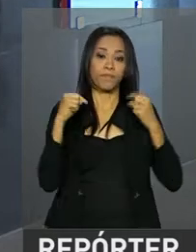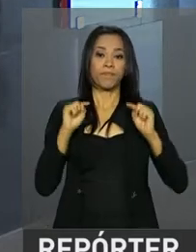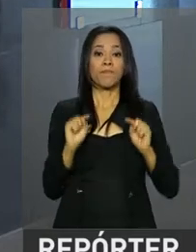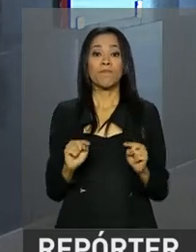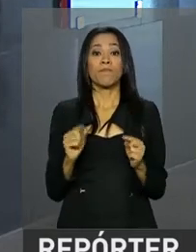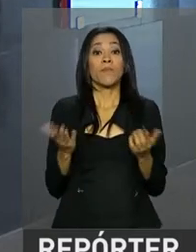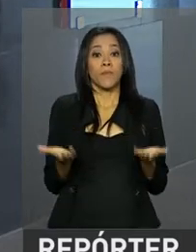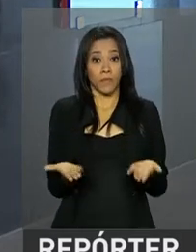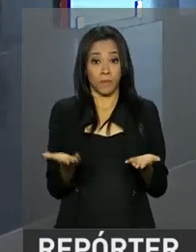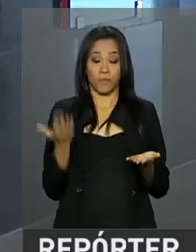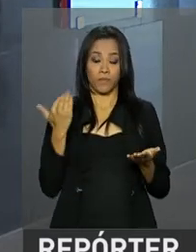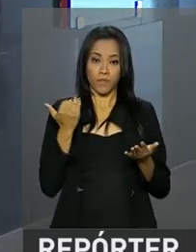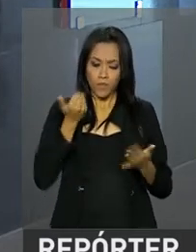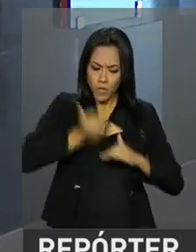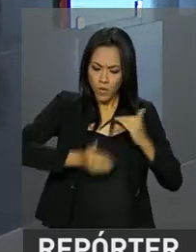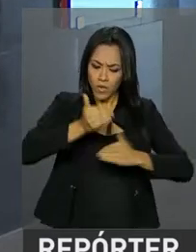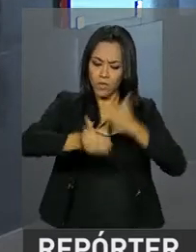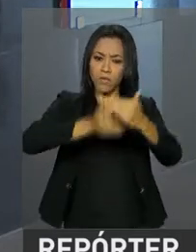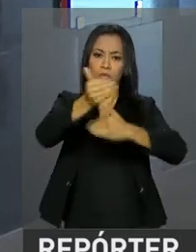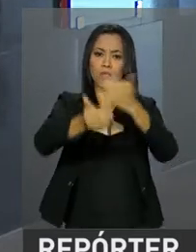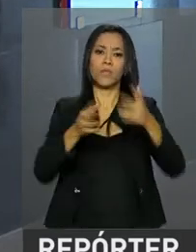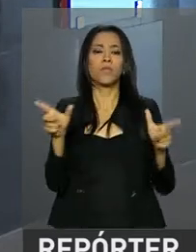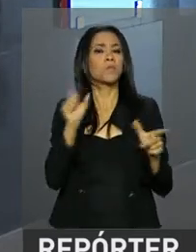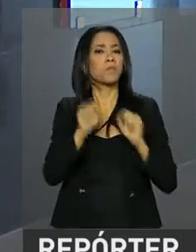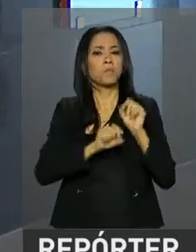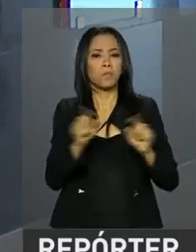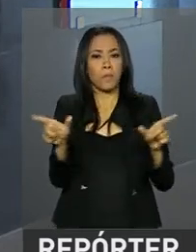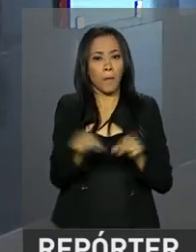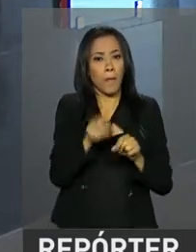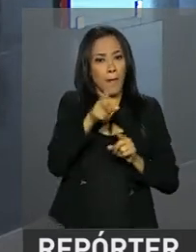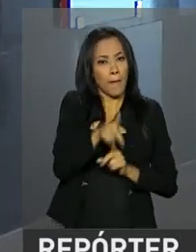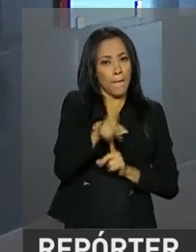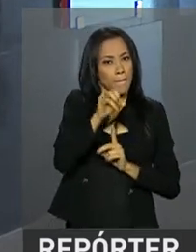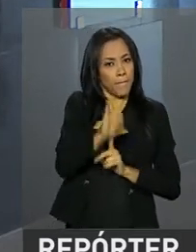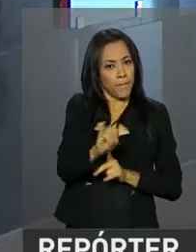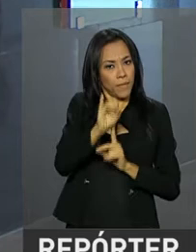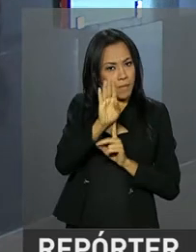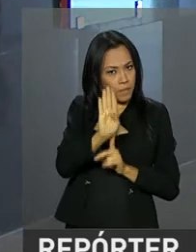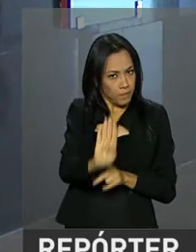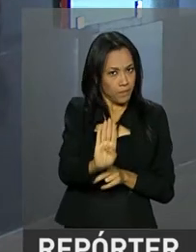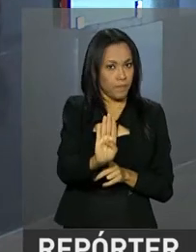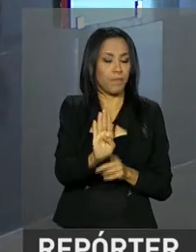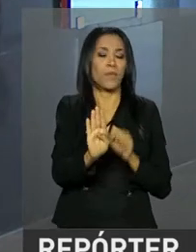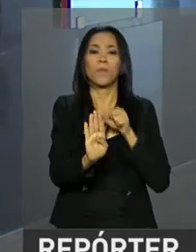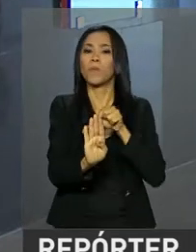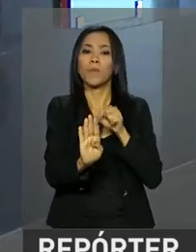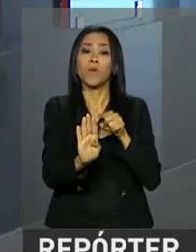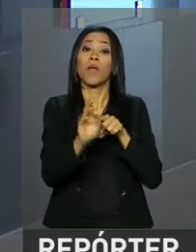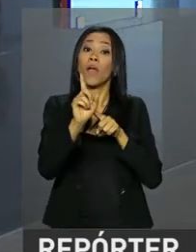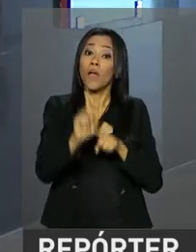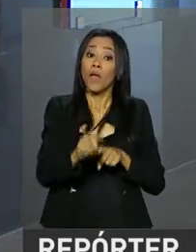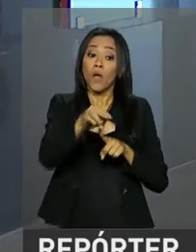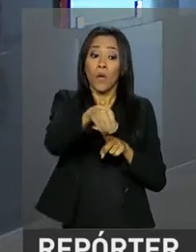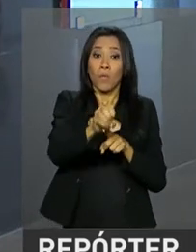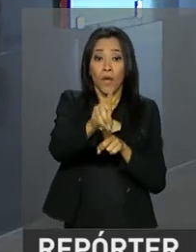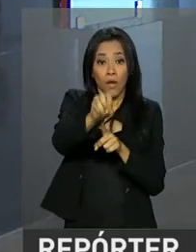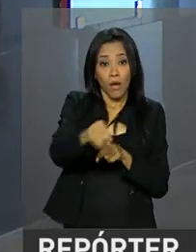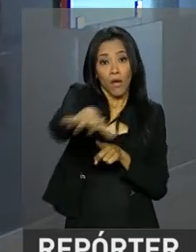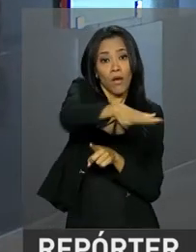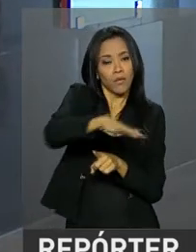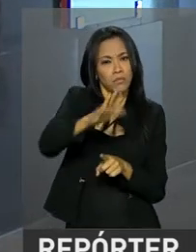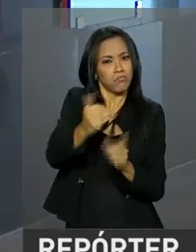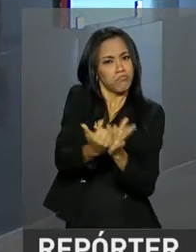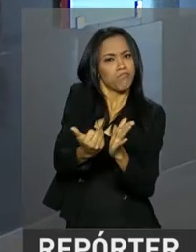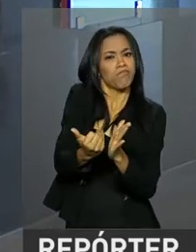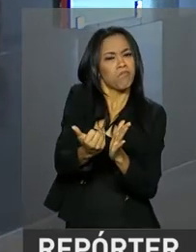da economia o crescimento do pib que é o produto interno bruto a soma de todas as riquezas produzidas pelo país o mercado financeiro estima um crescimento